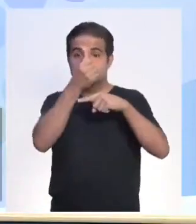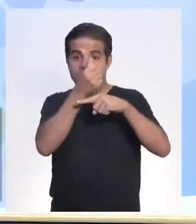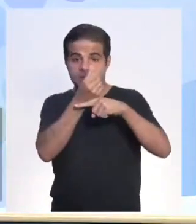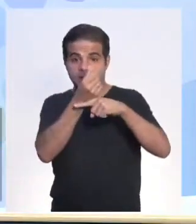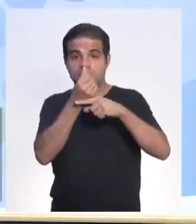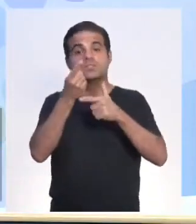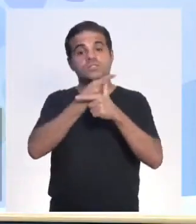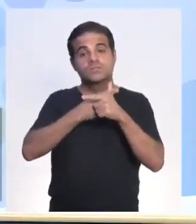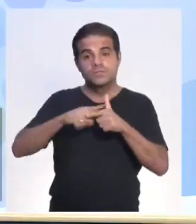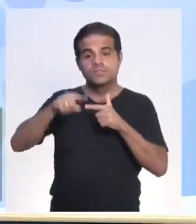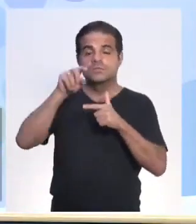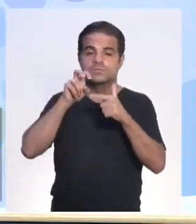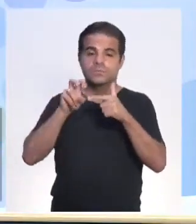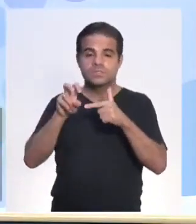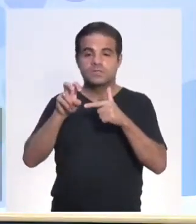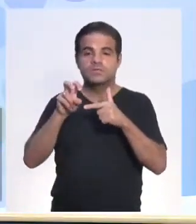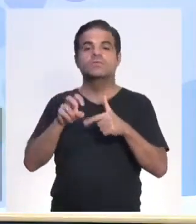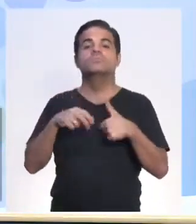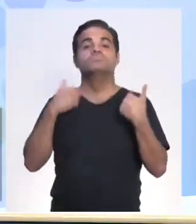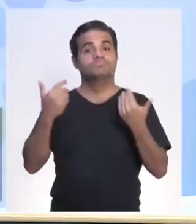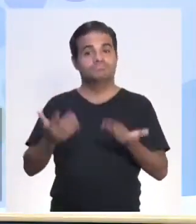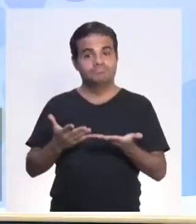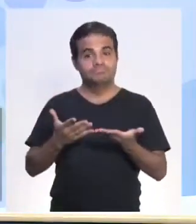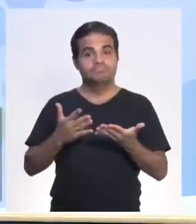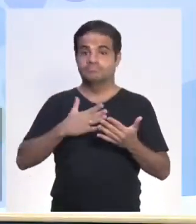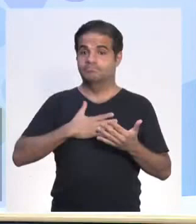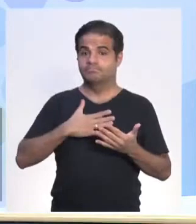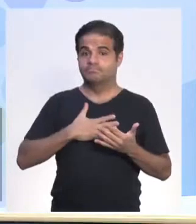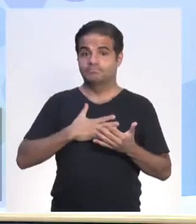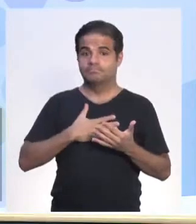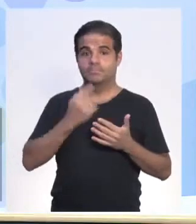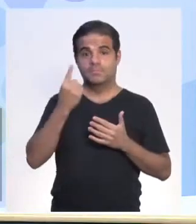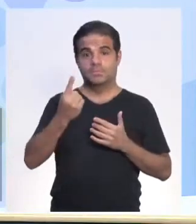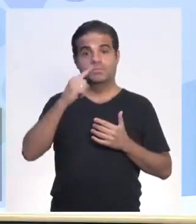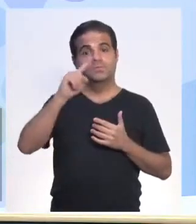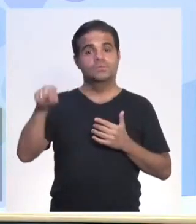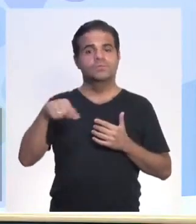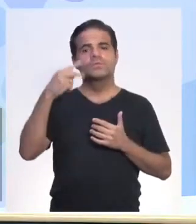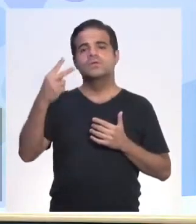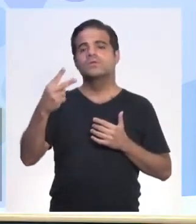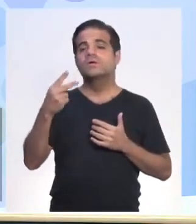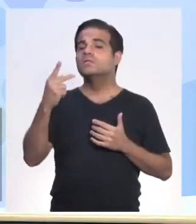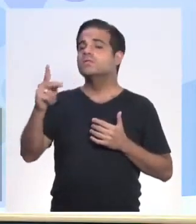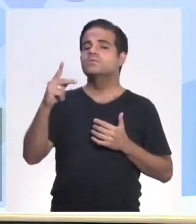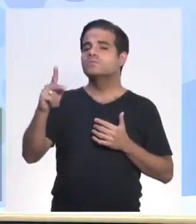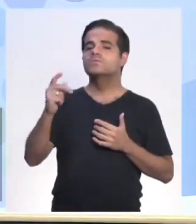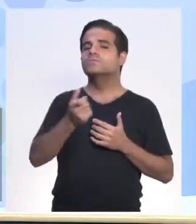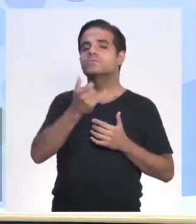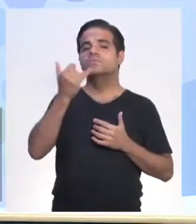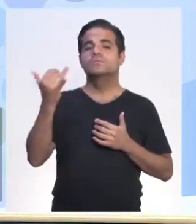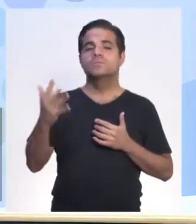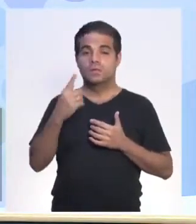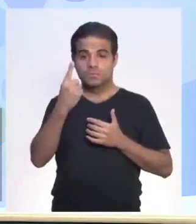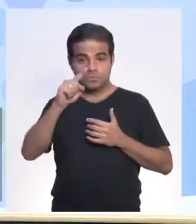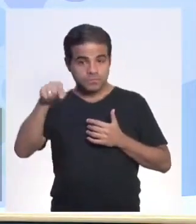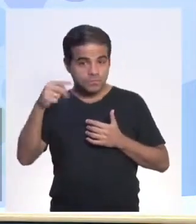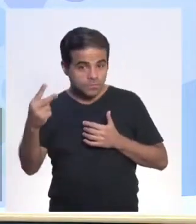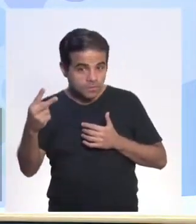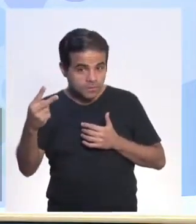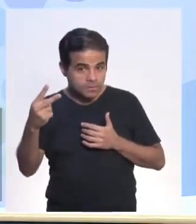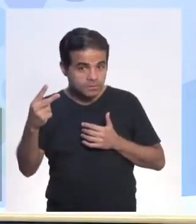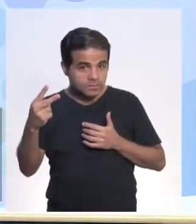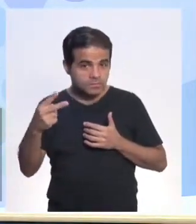6 dividido por 5. Na minha, deu 1,2. Quanto deu na sua? Deu